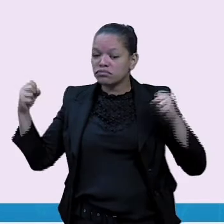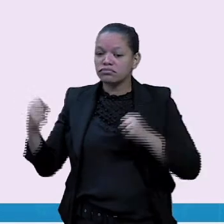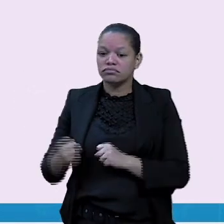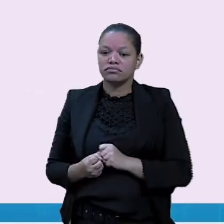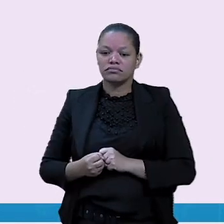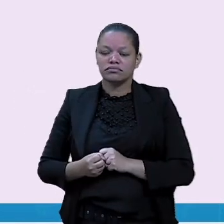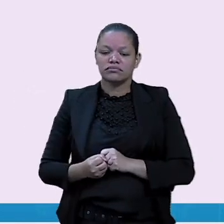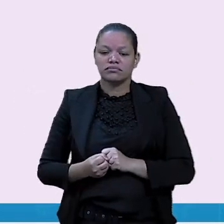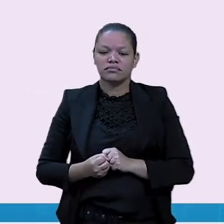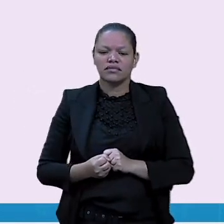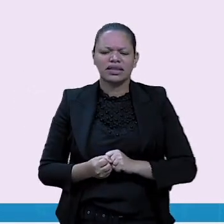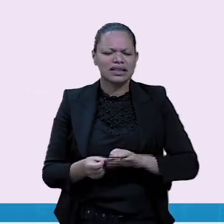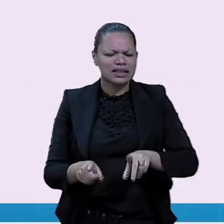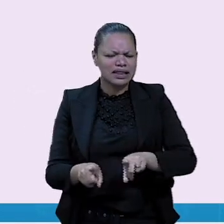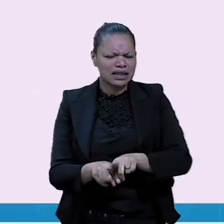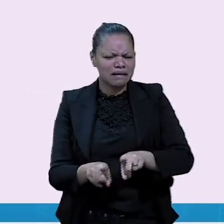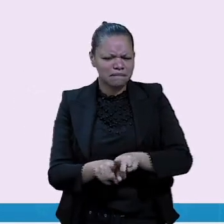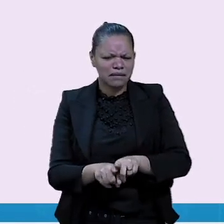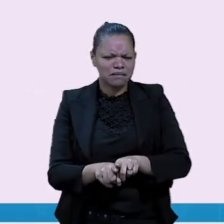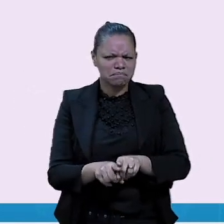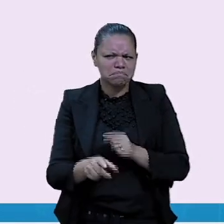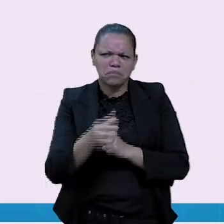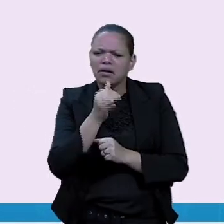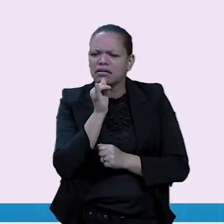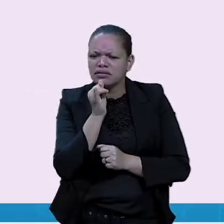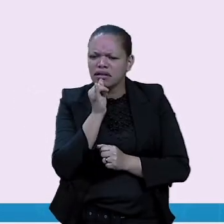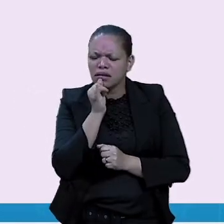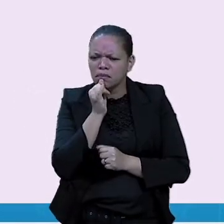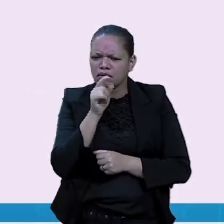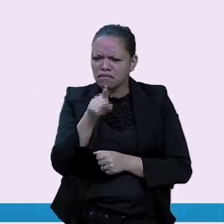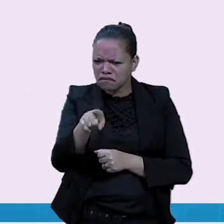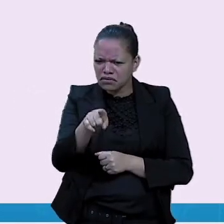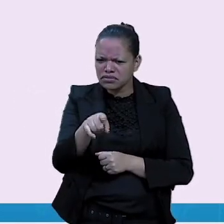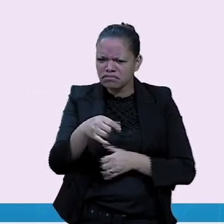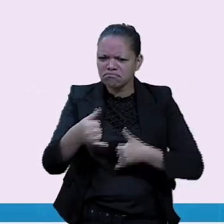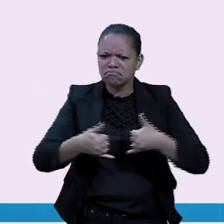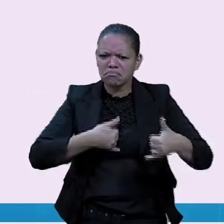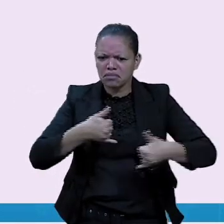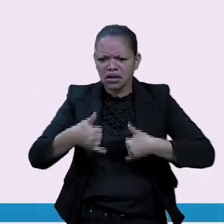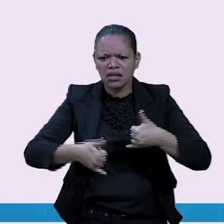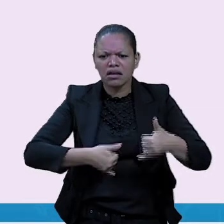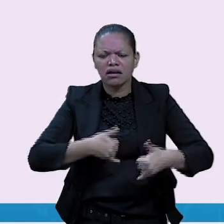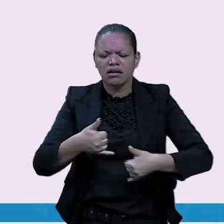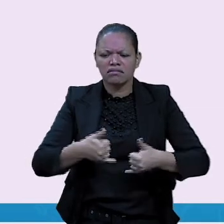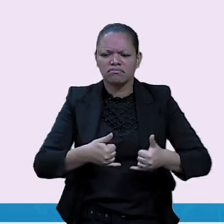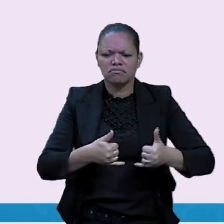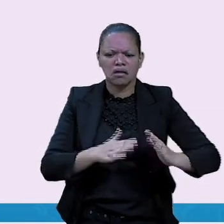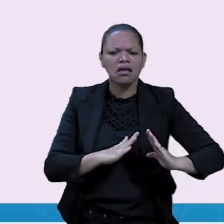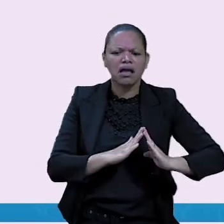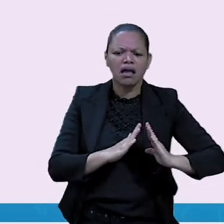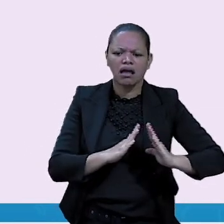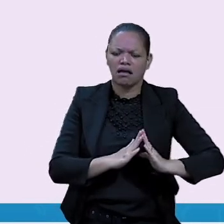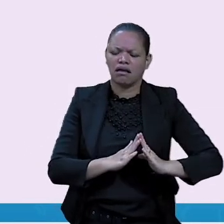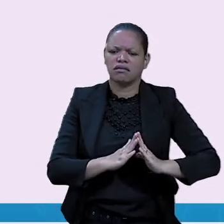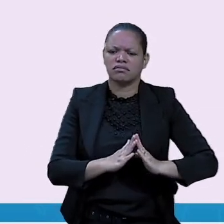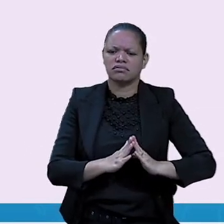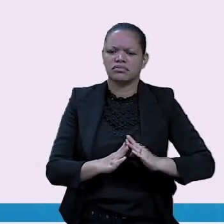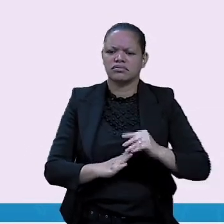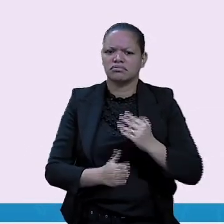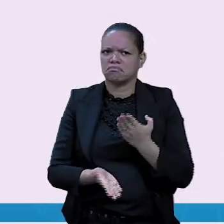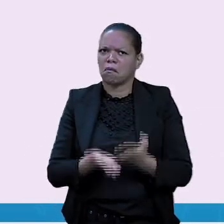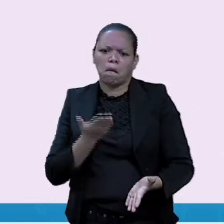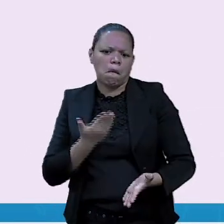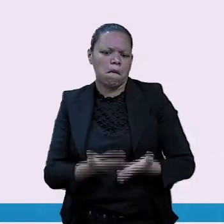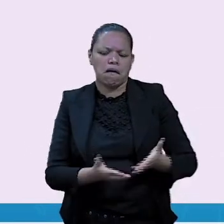veja, ó, vocês aí quando estão brincando, vou chamar os meninos agora, ou então até as meninas também gostam. Você quando está brincando